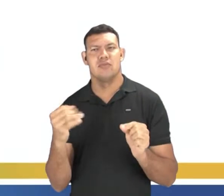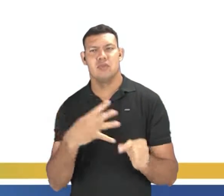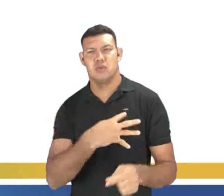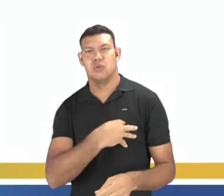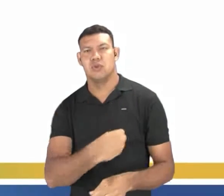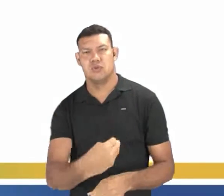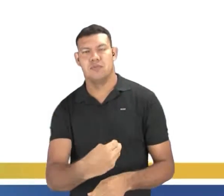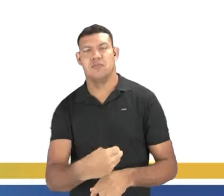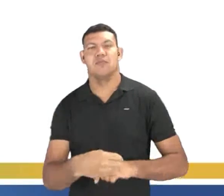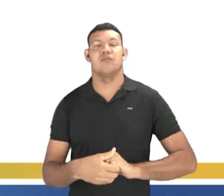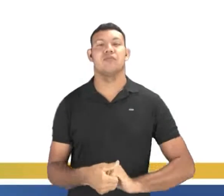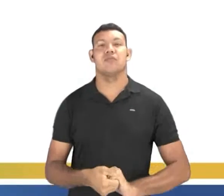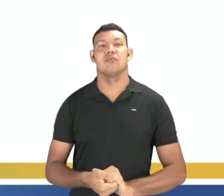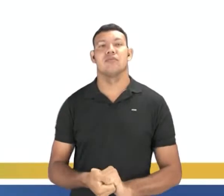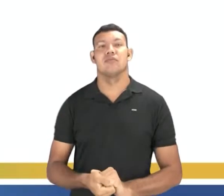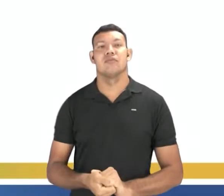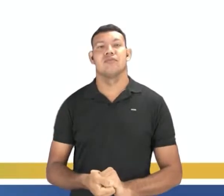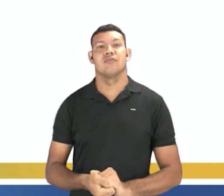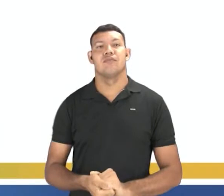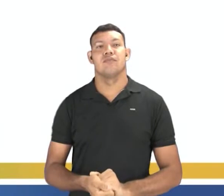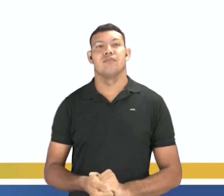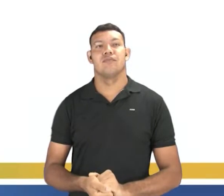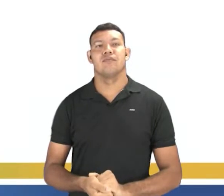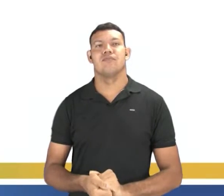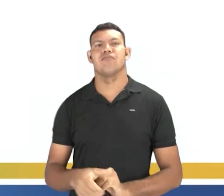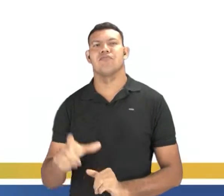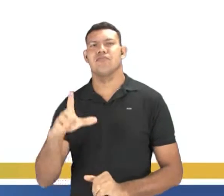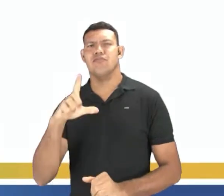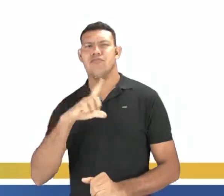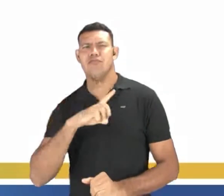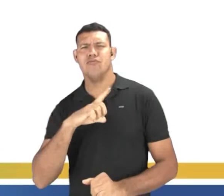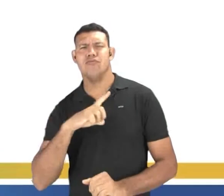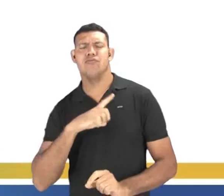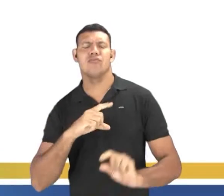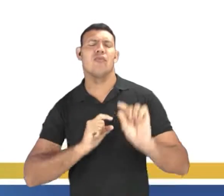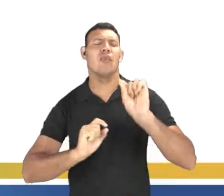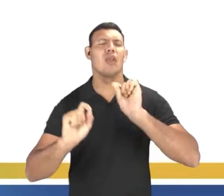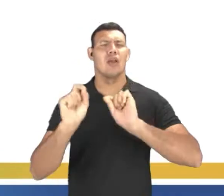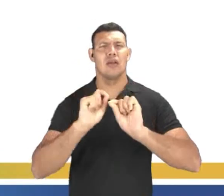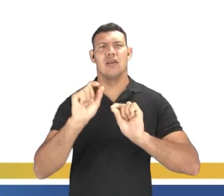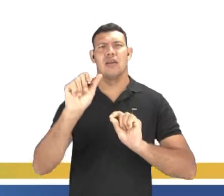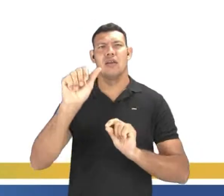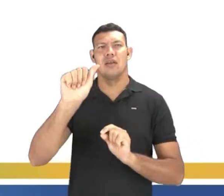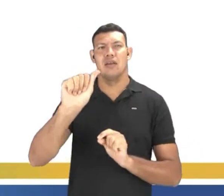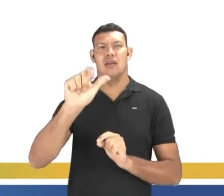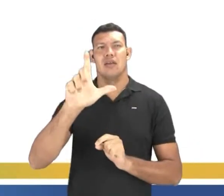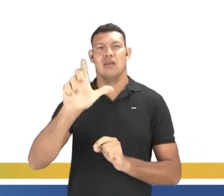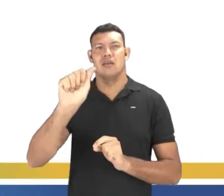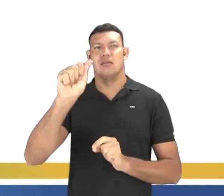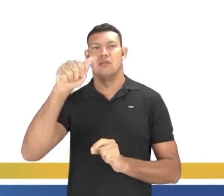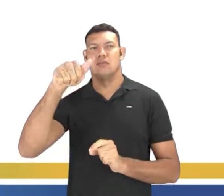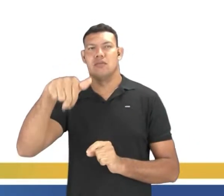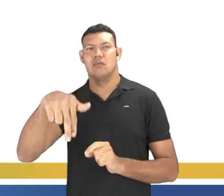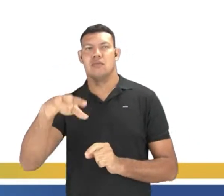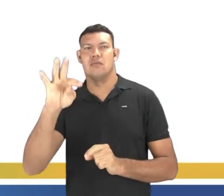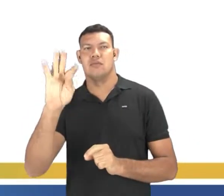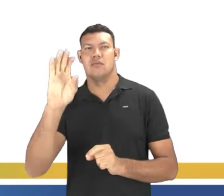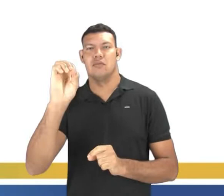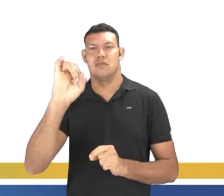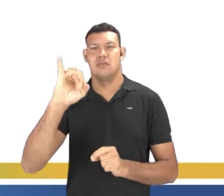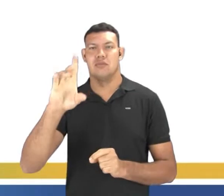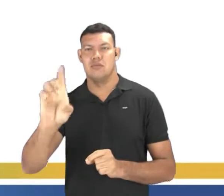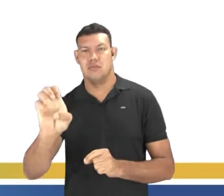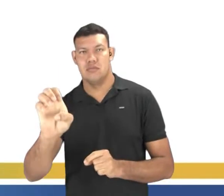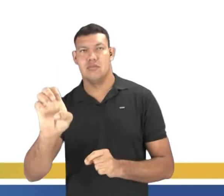Aptoide ele é originado no endoderme ele tem a função a armazenar e secretar o embrião de